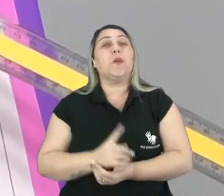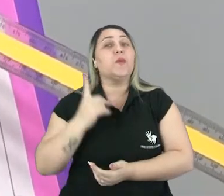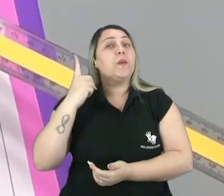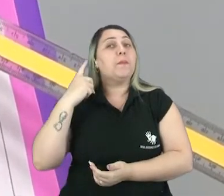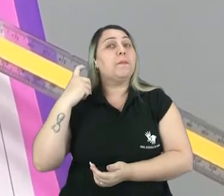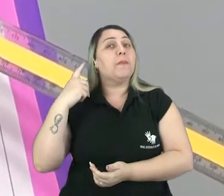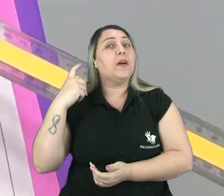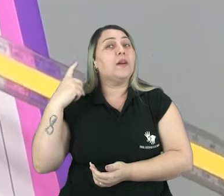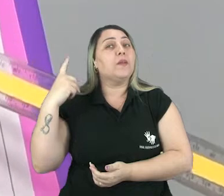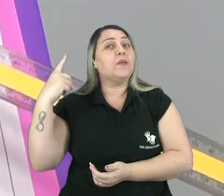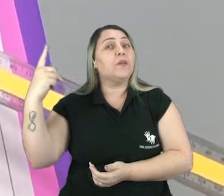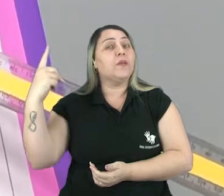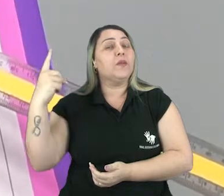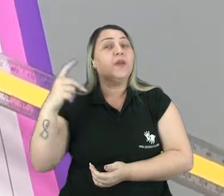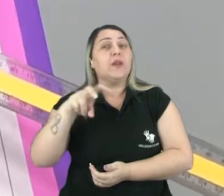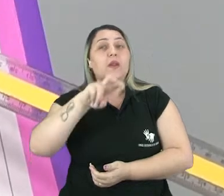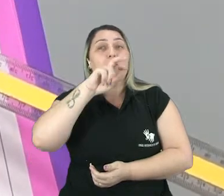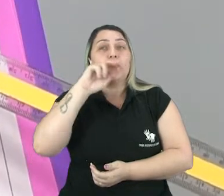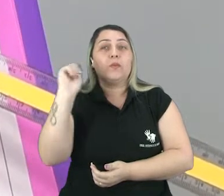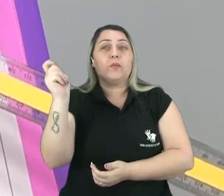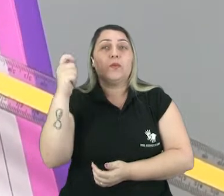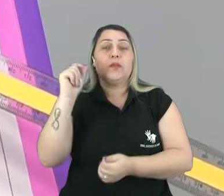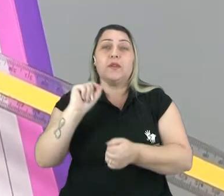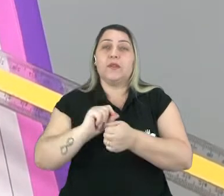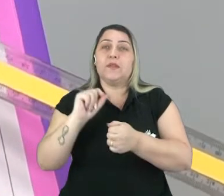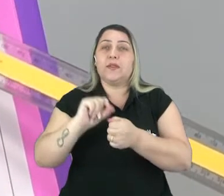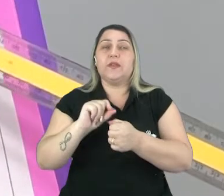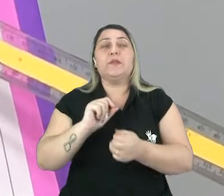ruídos, são os sons que Mônica está fazendo com a